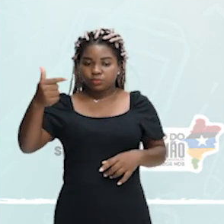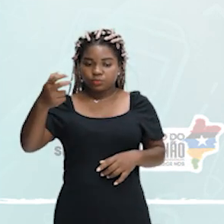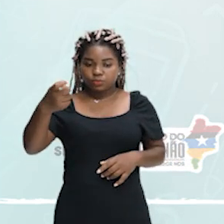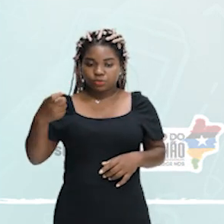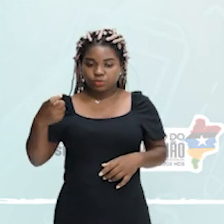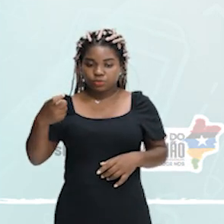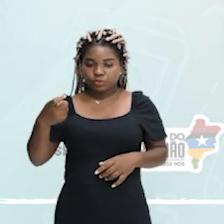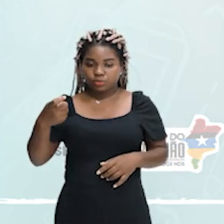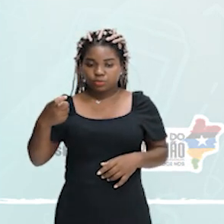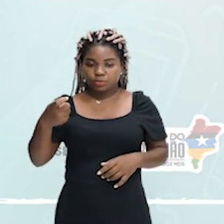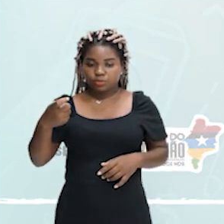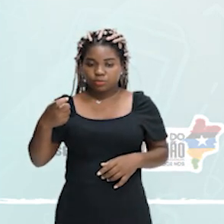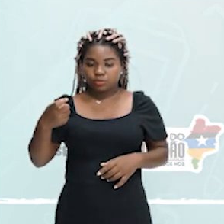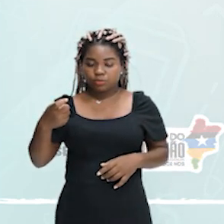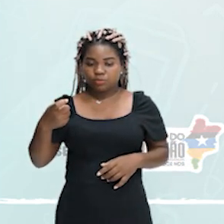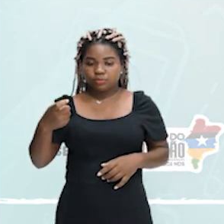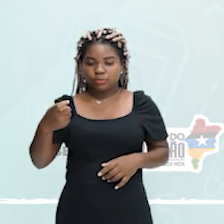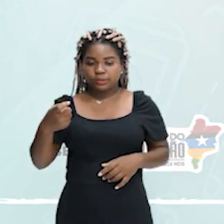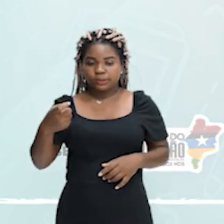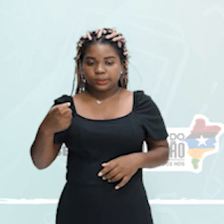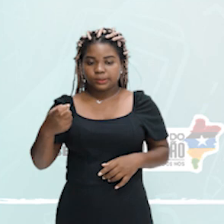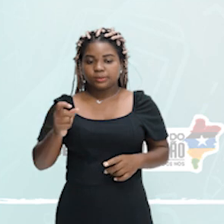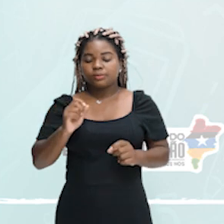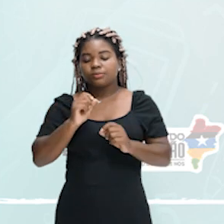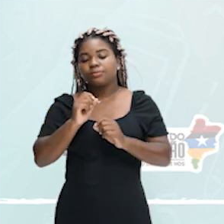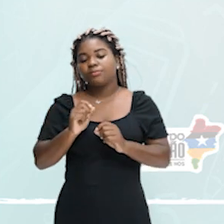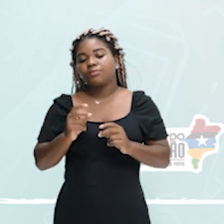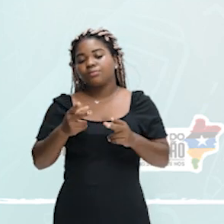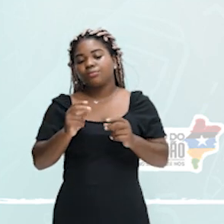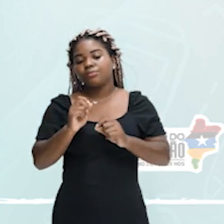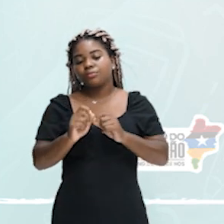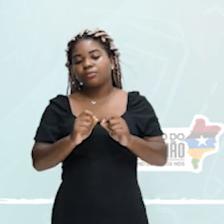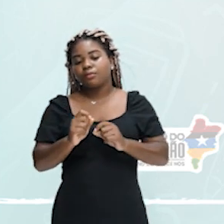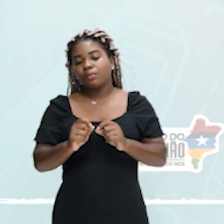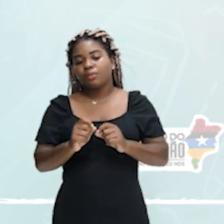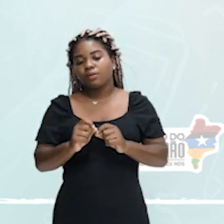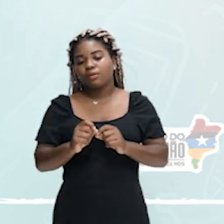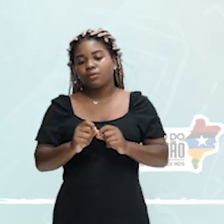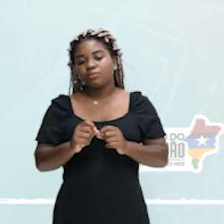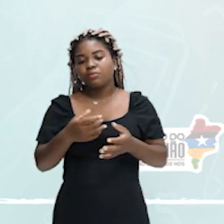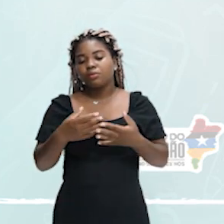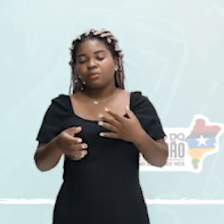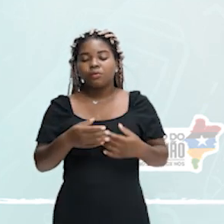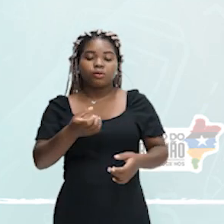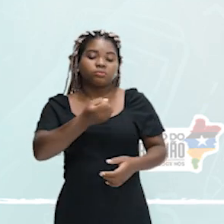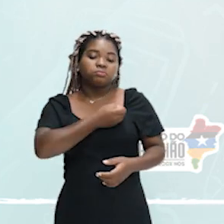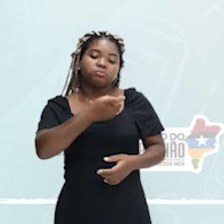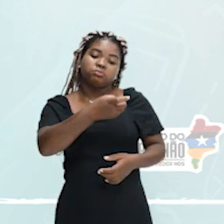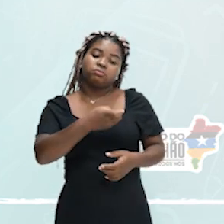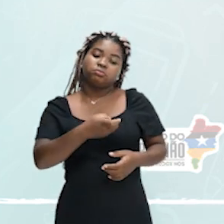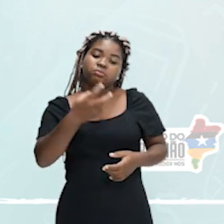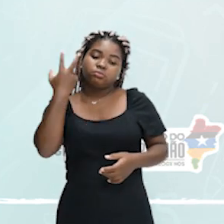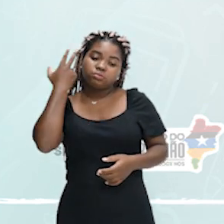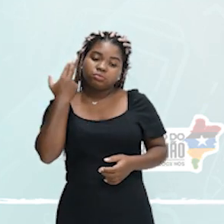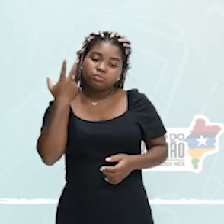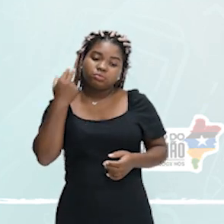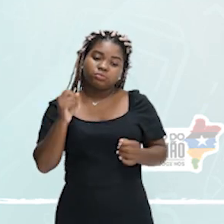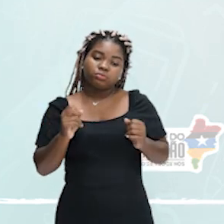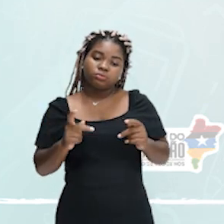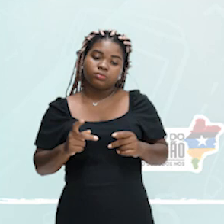vezes 2 elevado a x. E isso vai valer para qualquer número x, desde que ele seja natural,